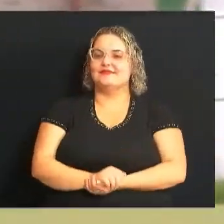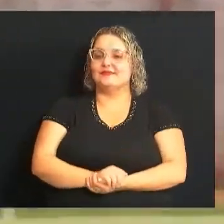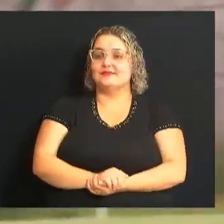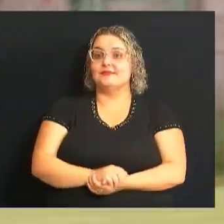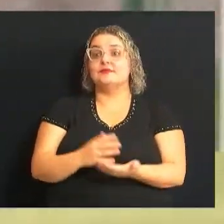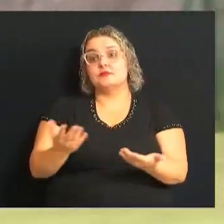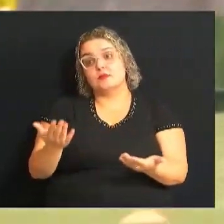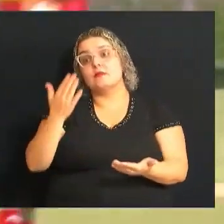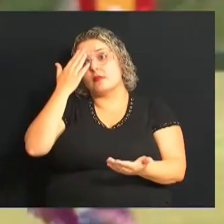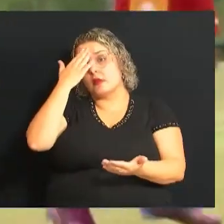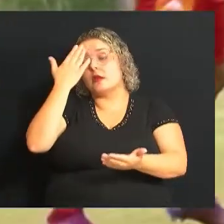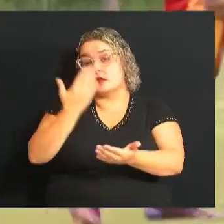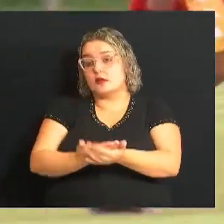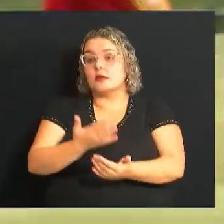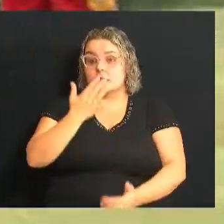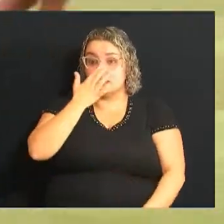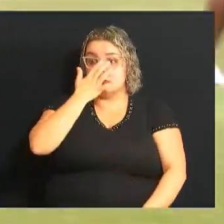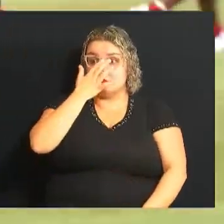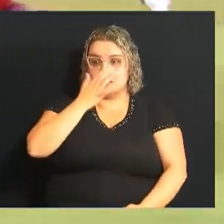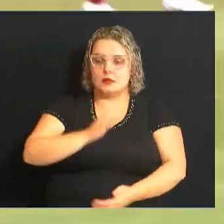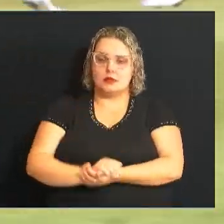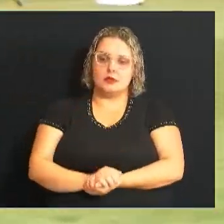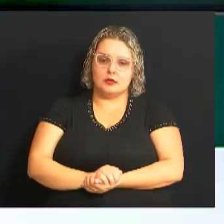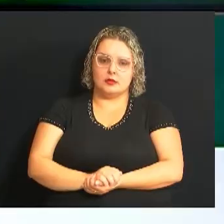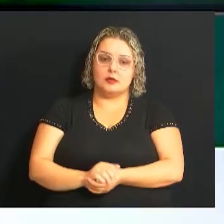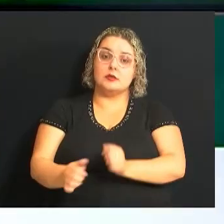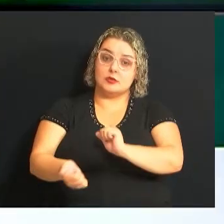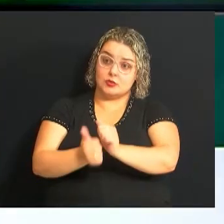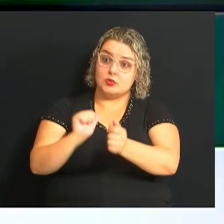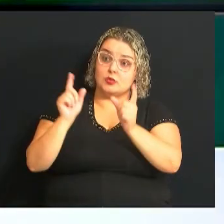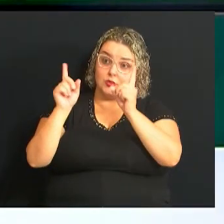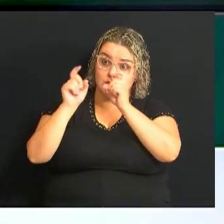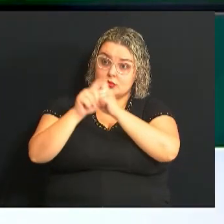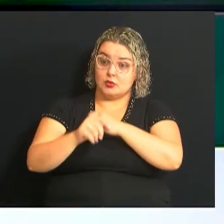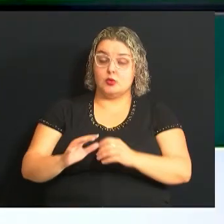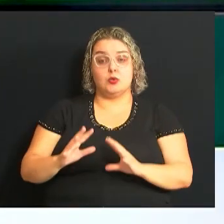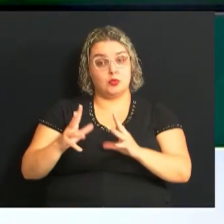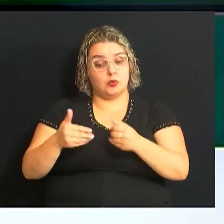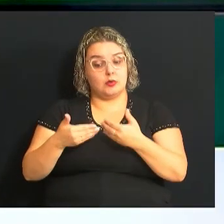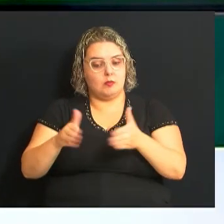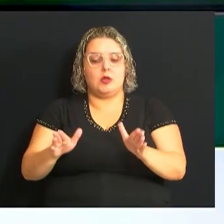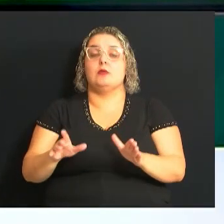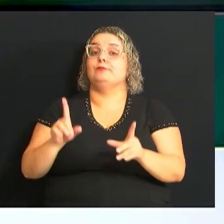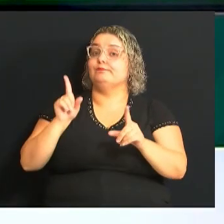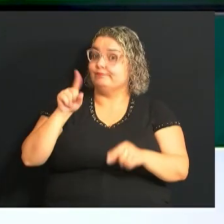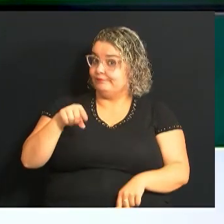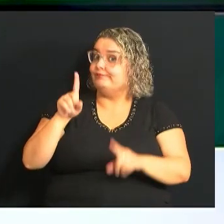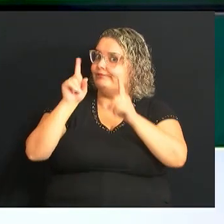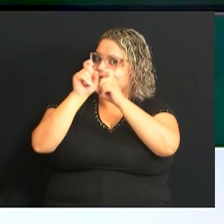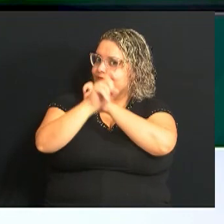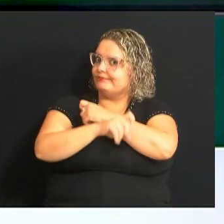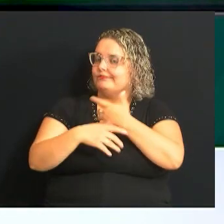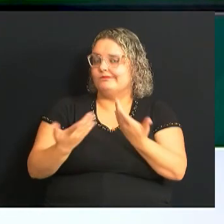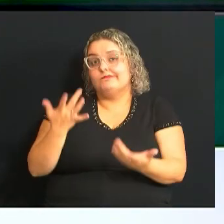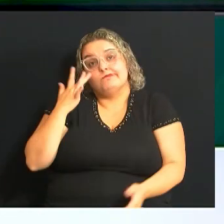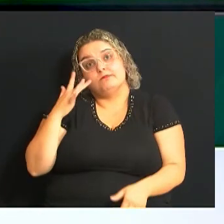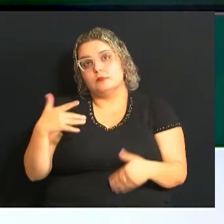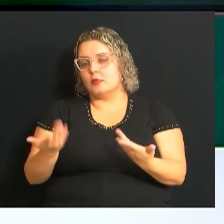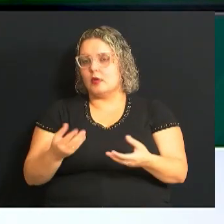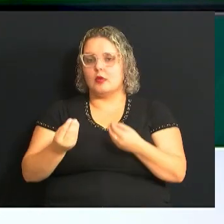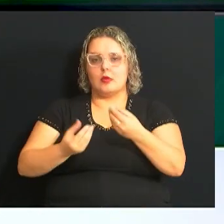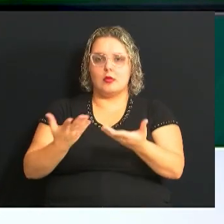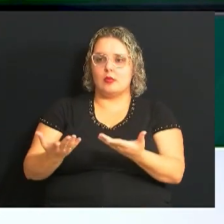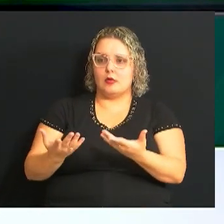Acredito que seja um jogo muito difícil, né? Toda a estreia é complicada porque a gente não sabe como que vai vir o